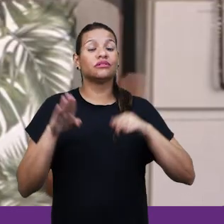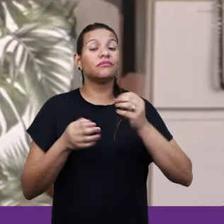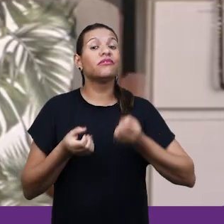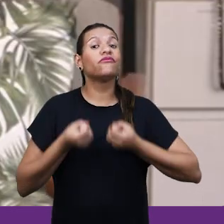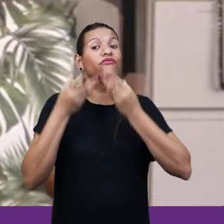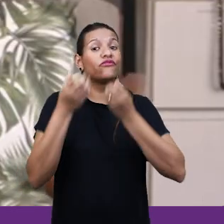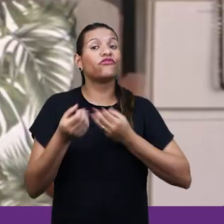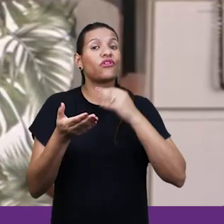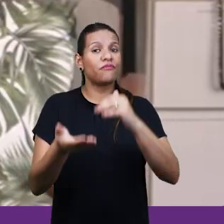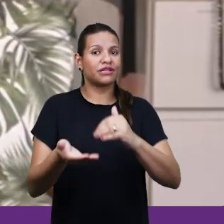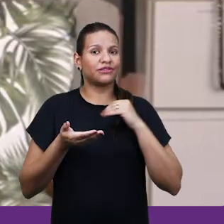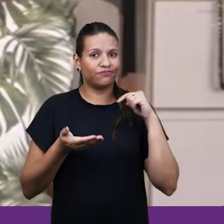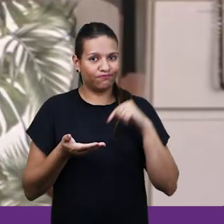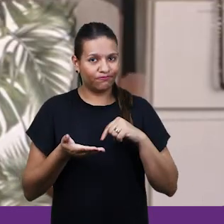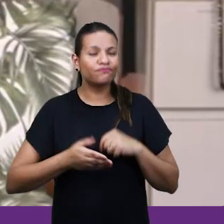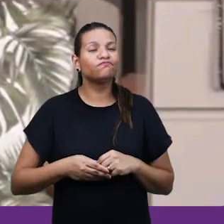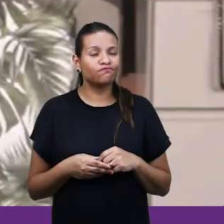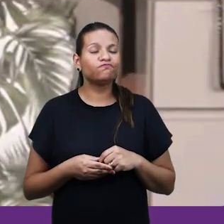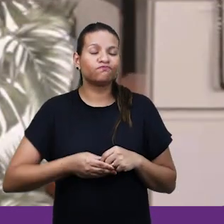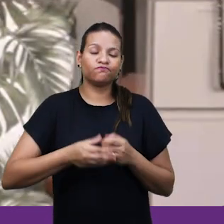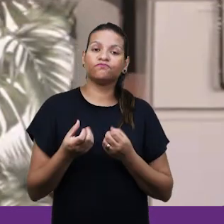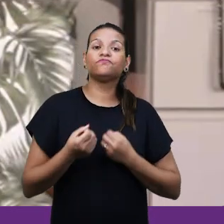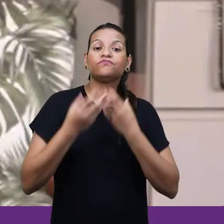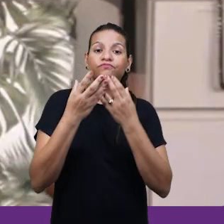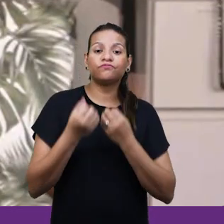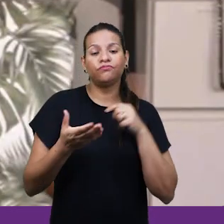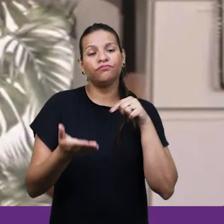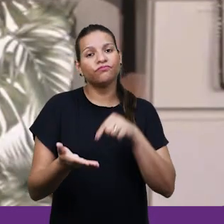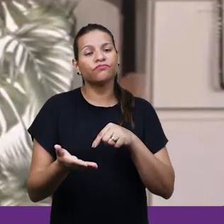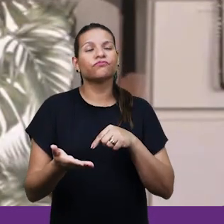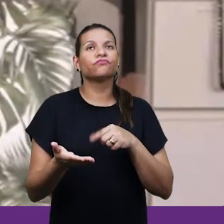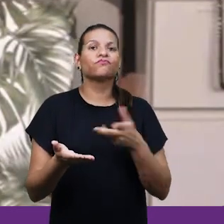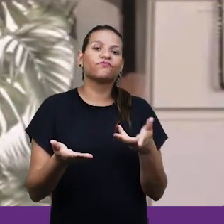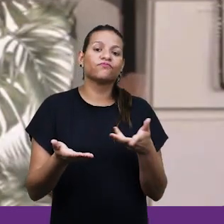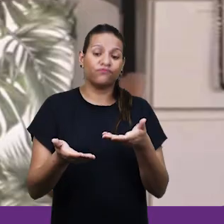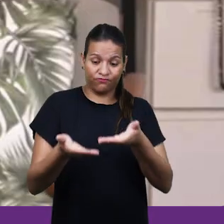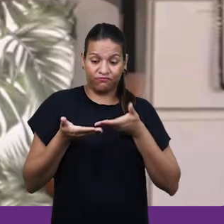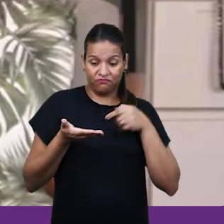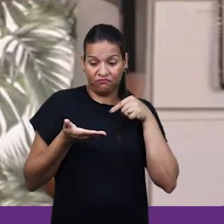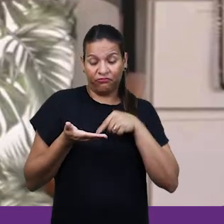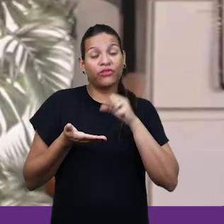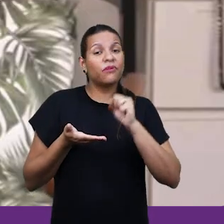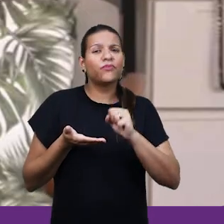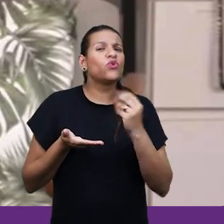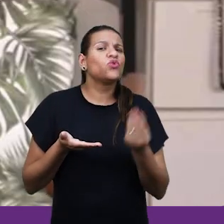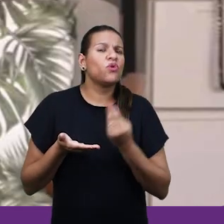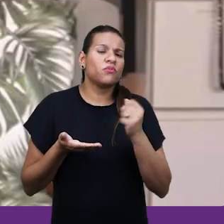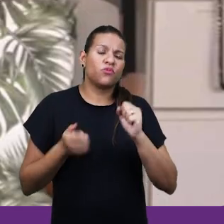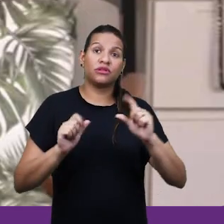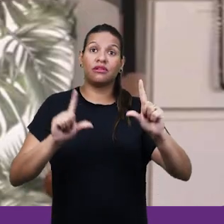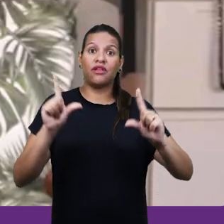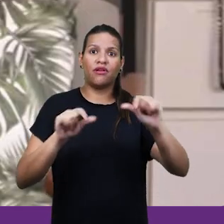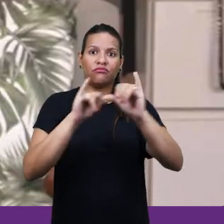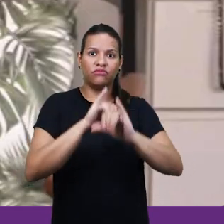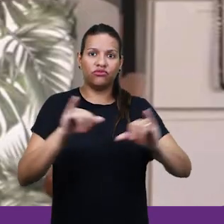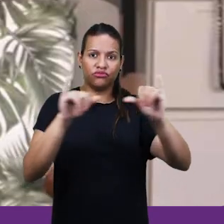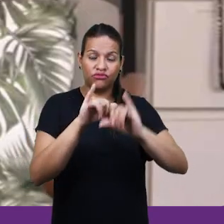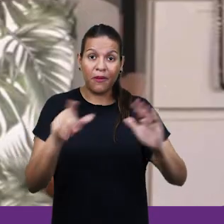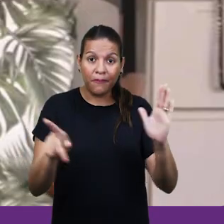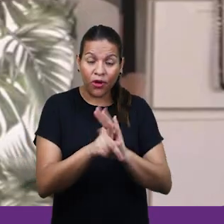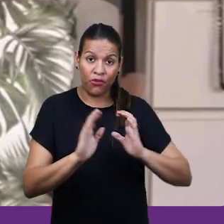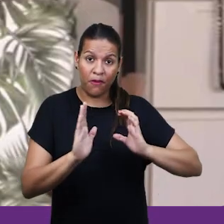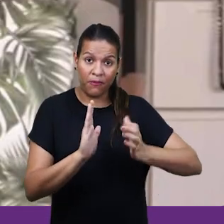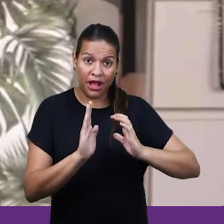em informações. Essas informações elas podem ser oriundas da propaganda eleitoral, né, normalmente veiculada pelos